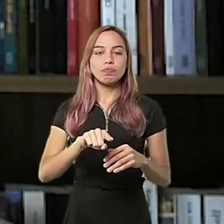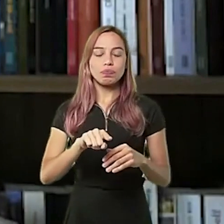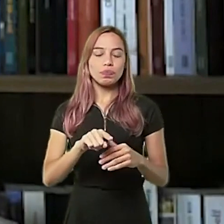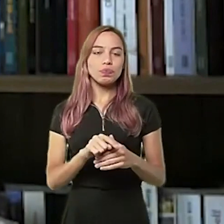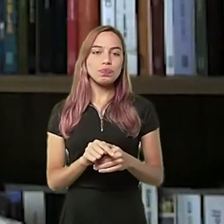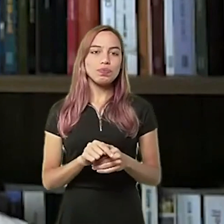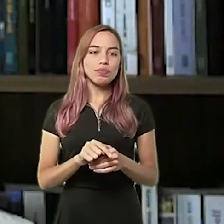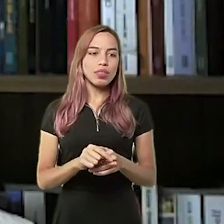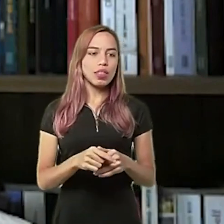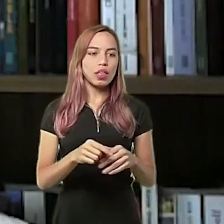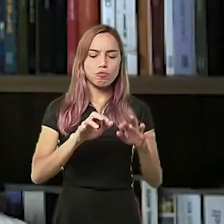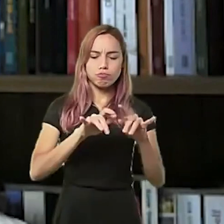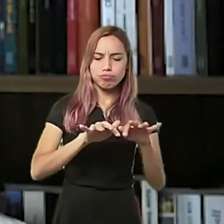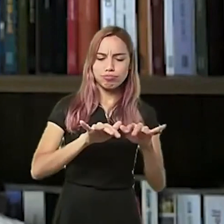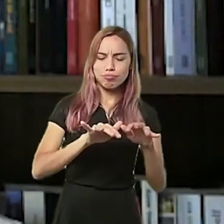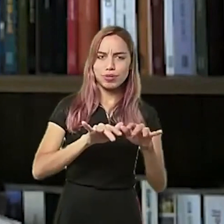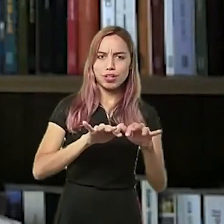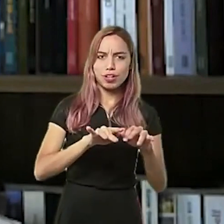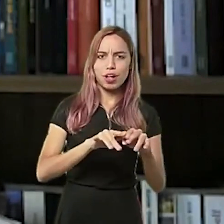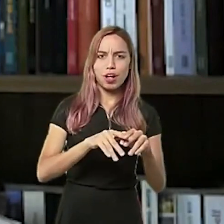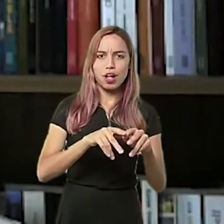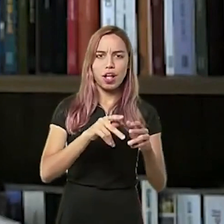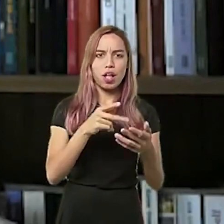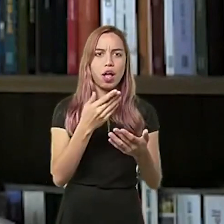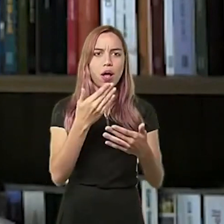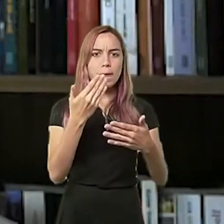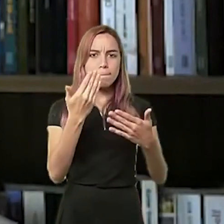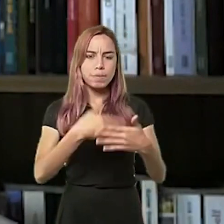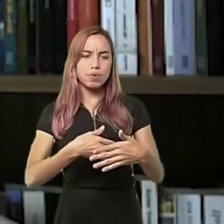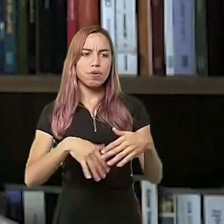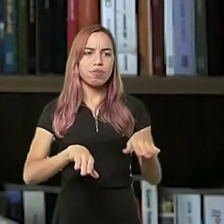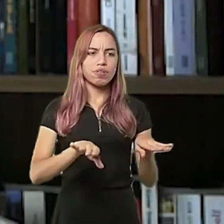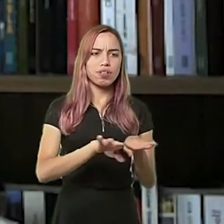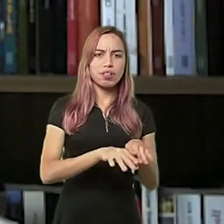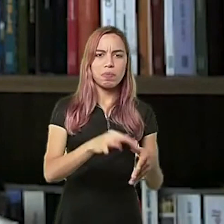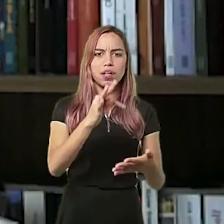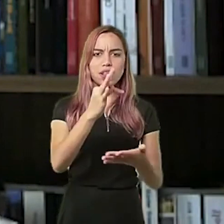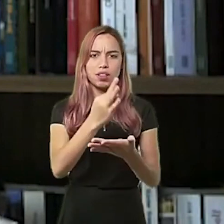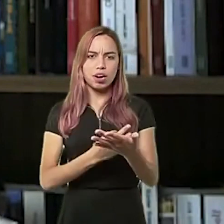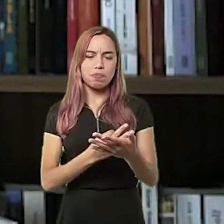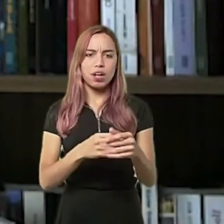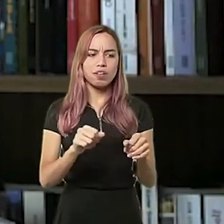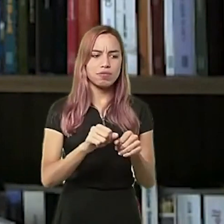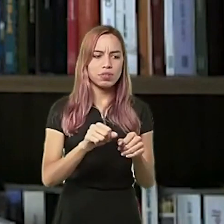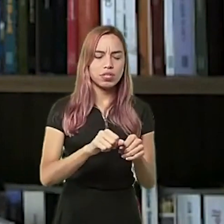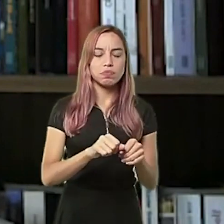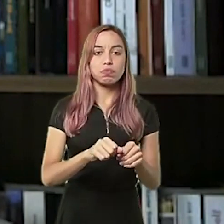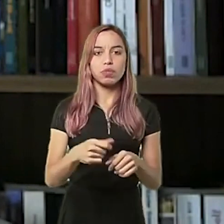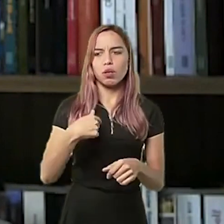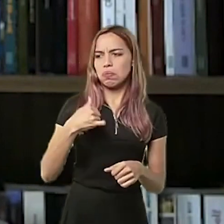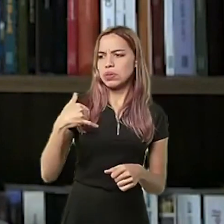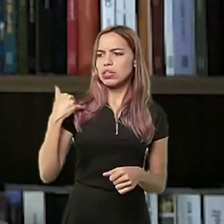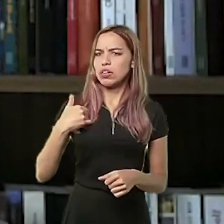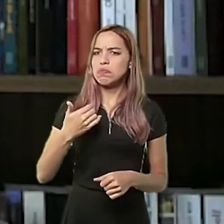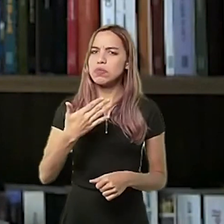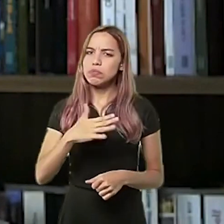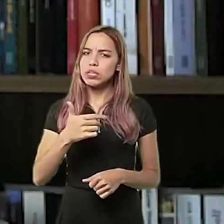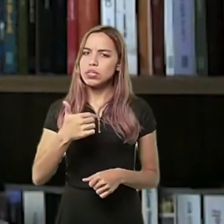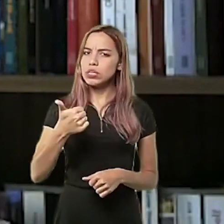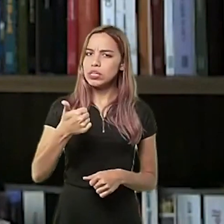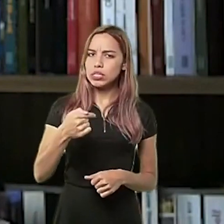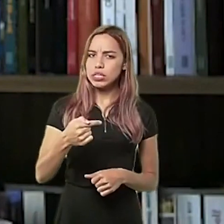e provas. E eu tinha 17 anos e também ali eu estabeleci contato